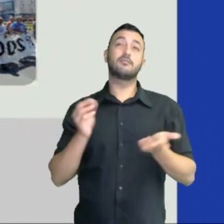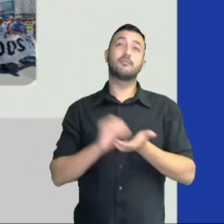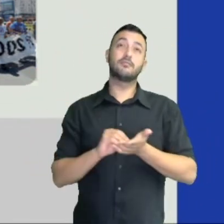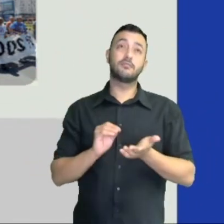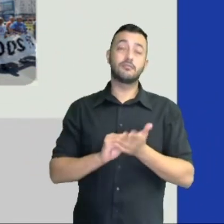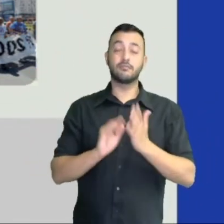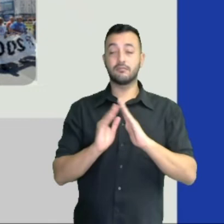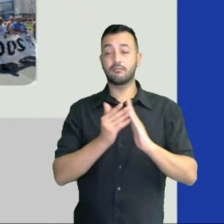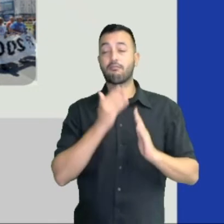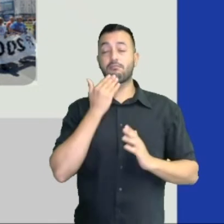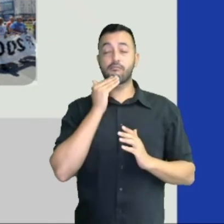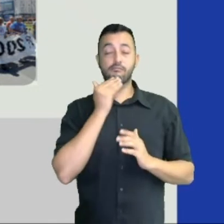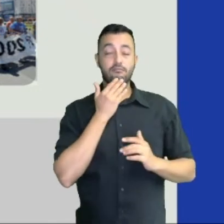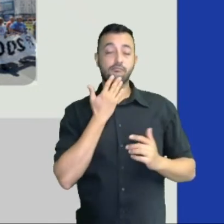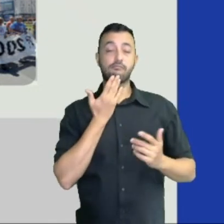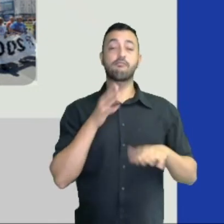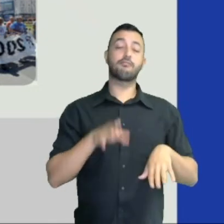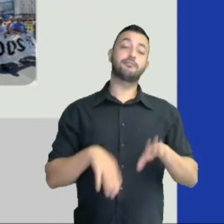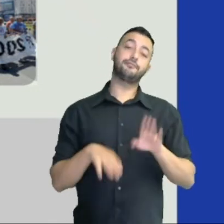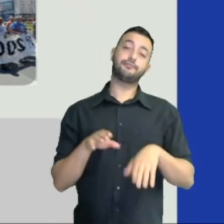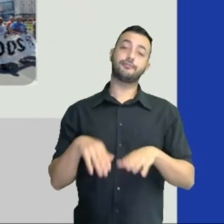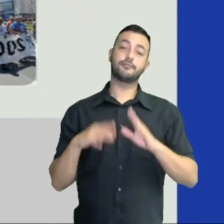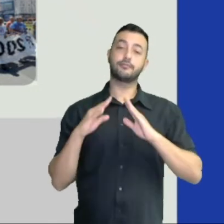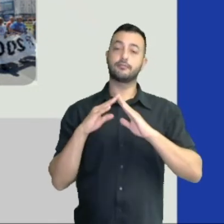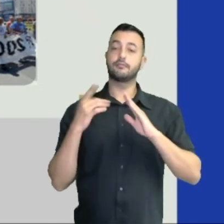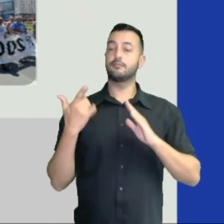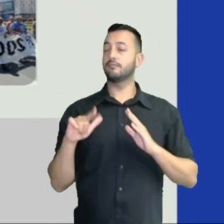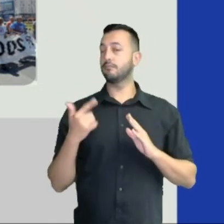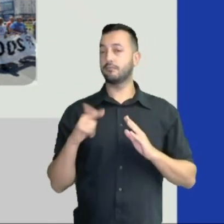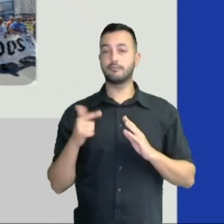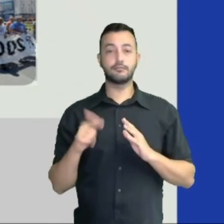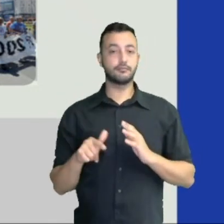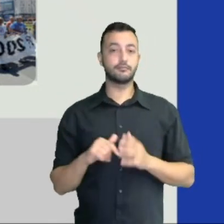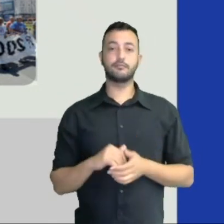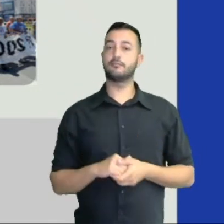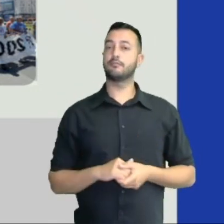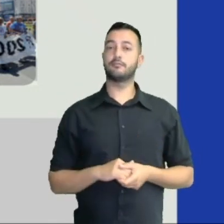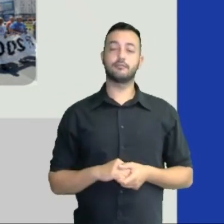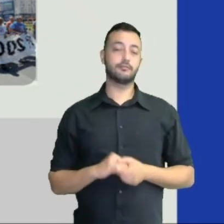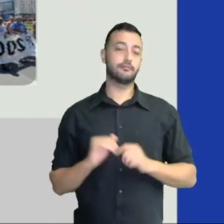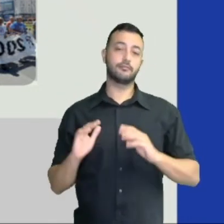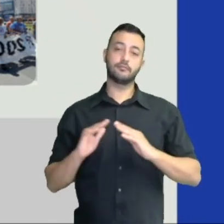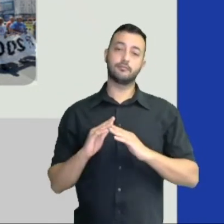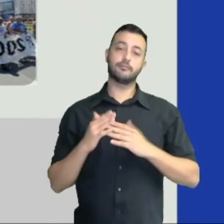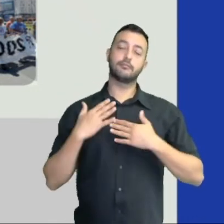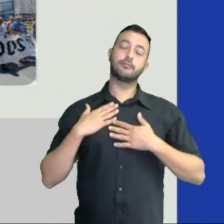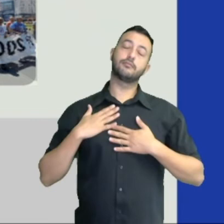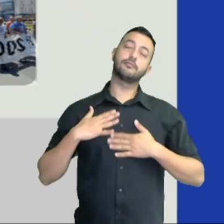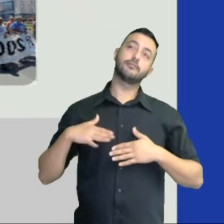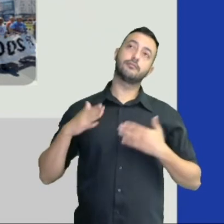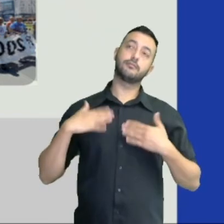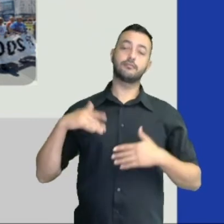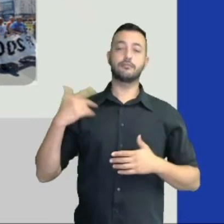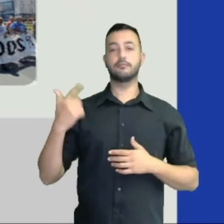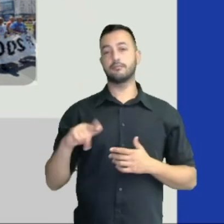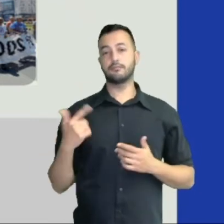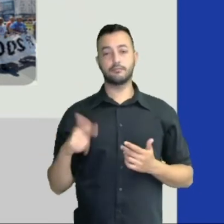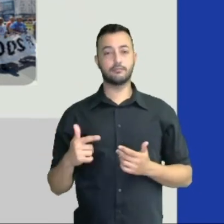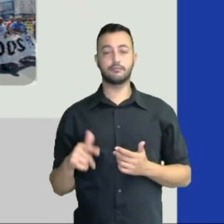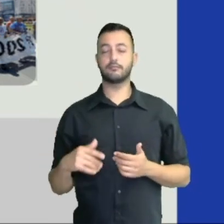precárias e não têm, às vezes, uma casa com o mínimo de conforto